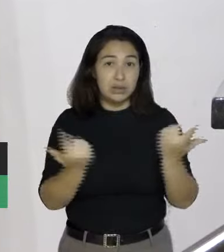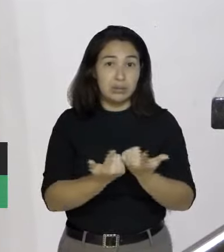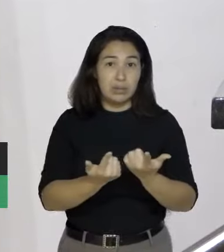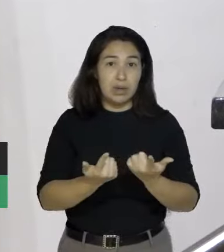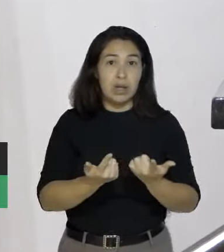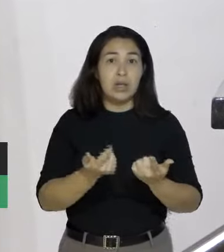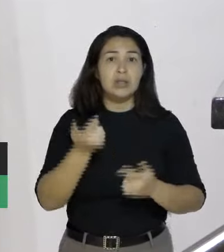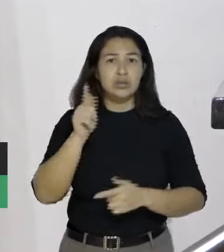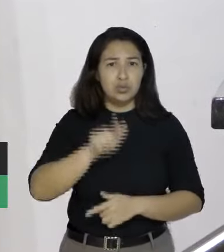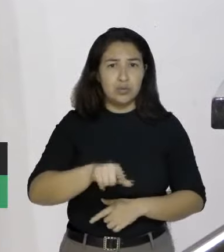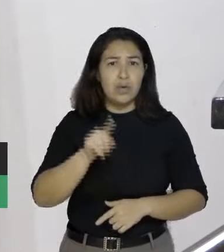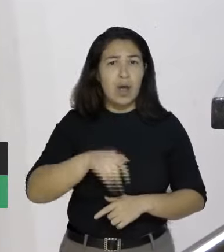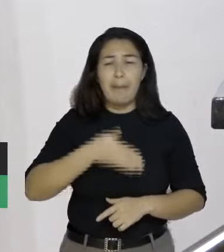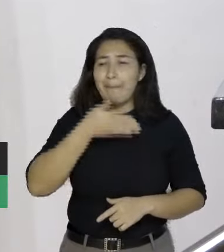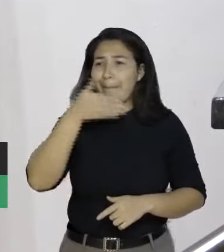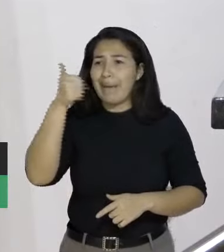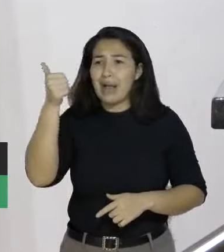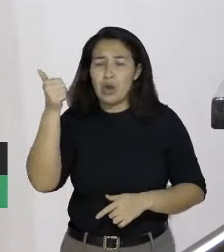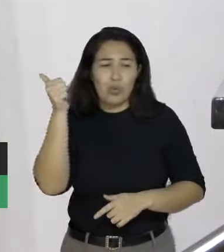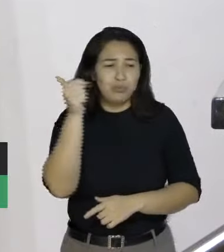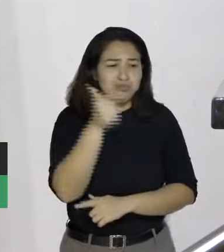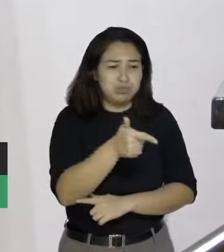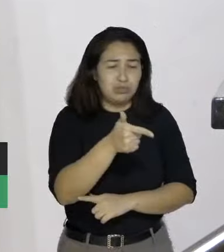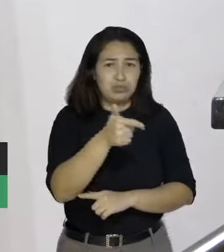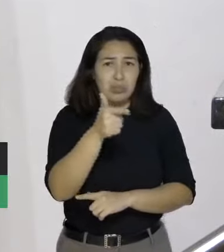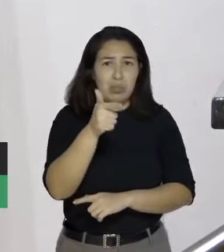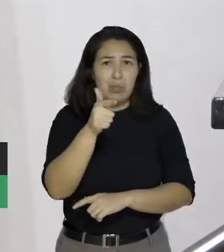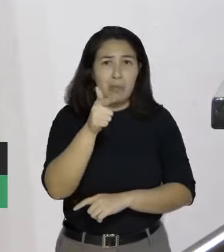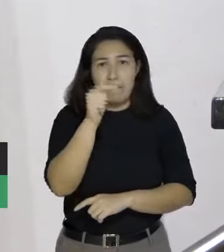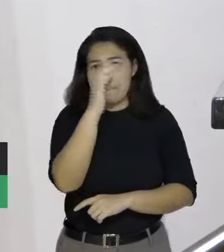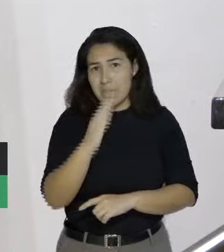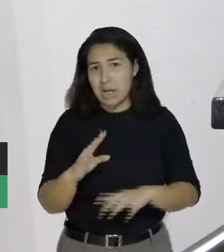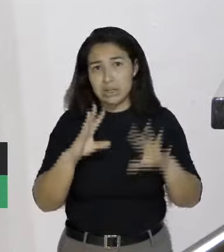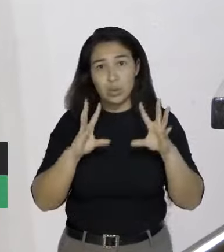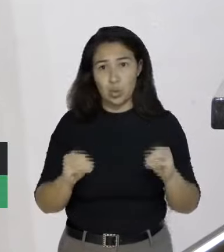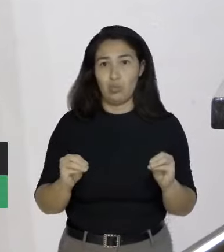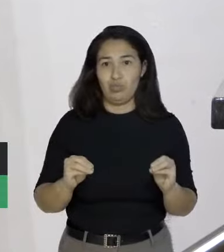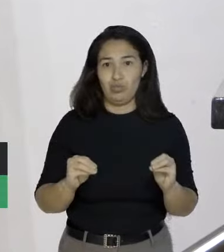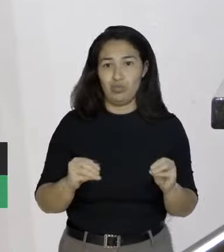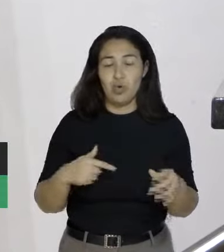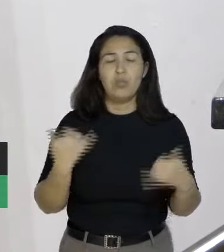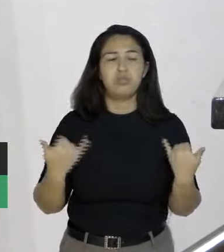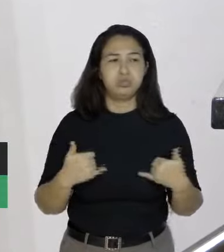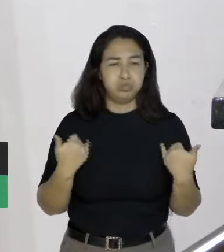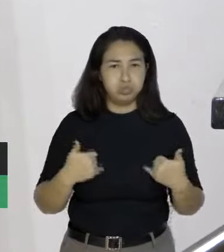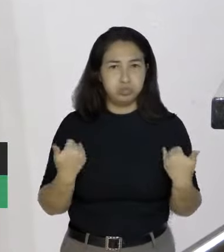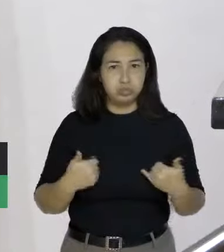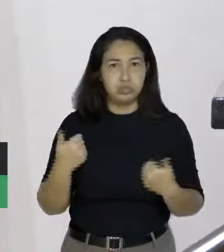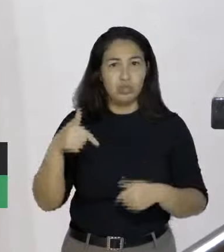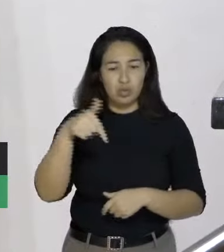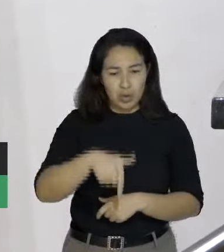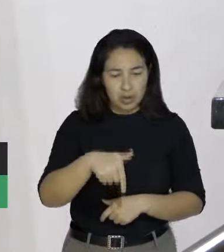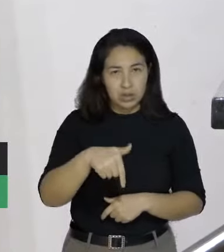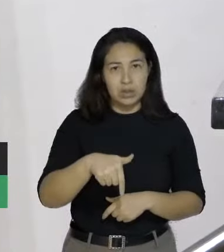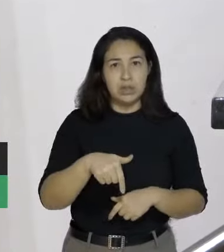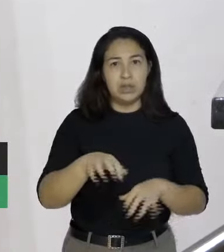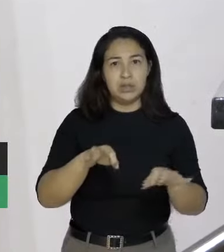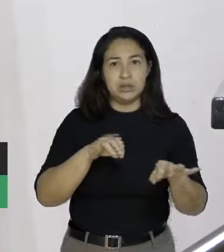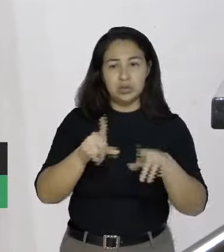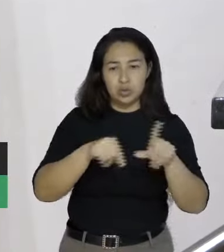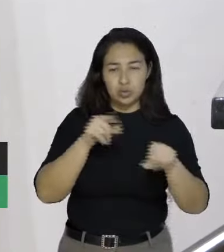repito é a melhor Assembleia do Brasil Tenho muito orgulho de fazer parte desta Augusta casa dessa seleção de homens